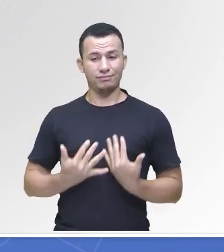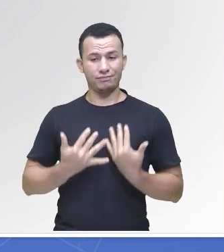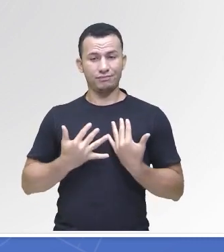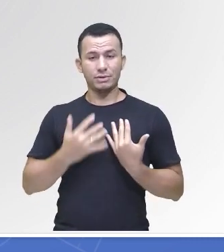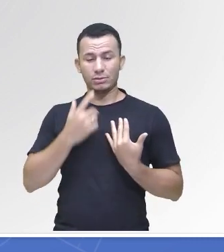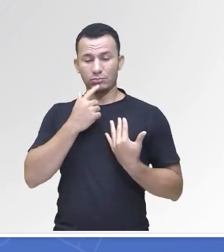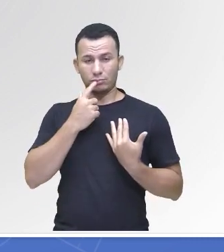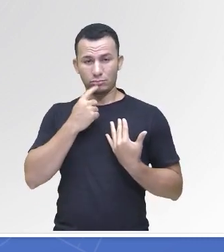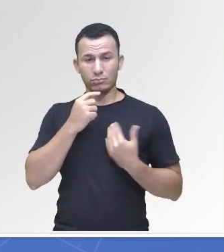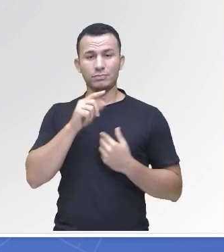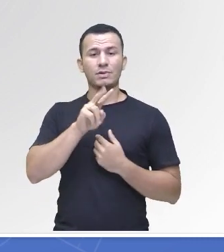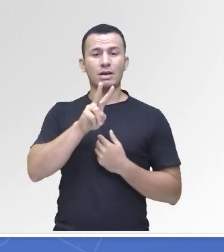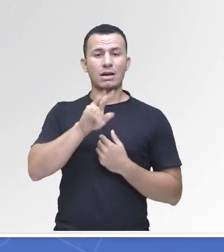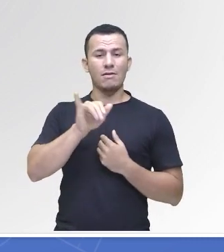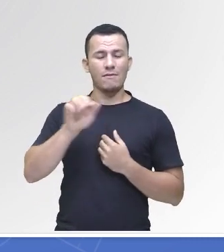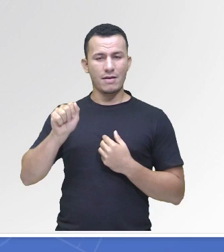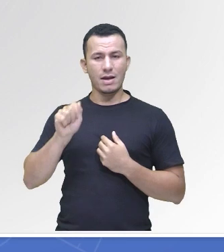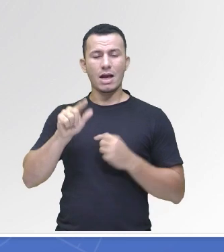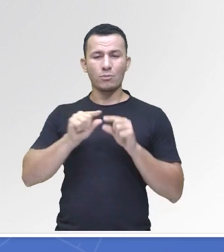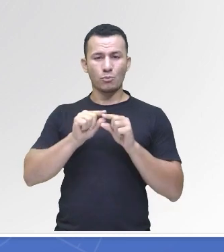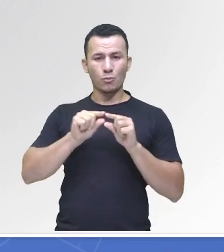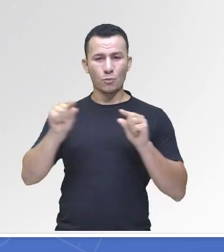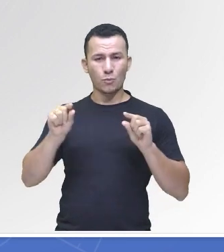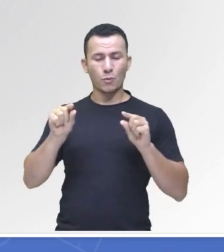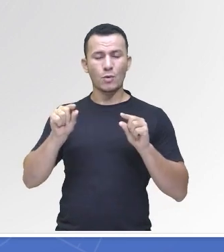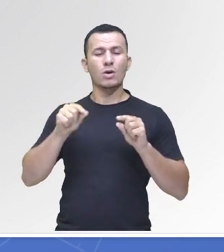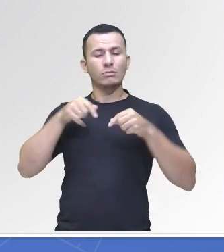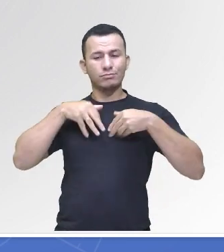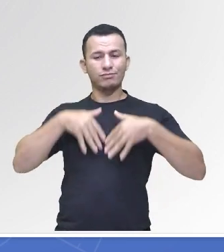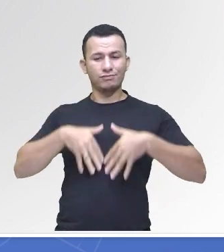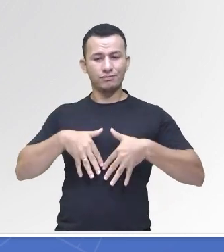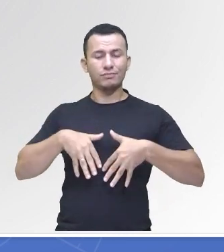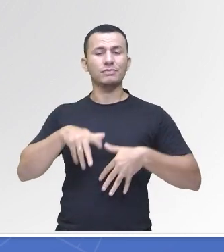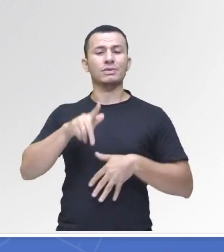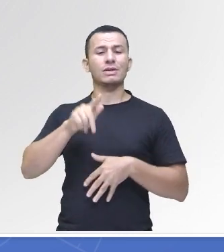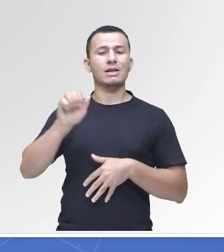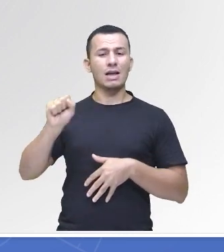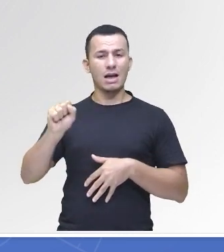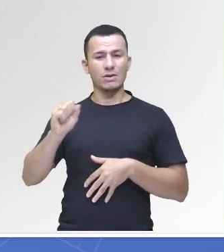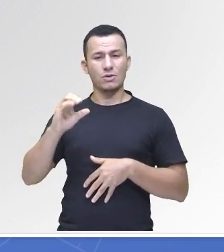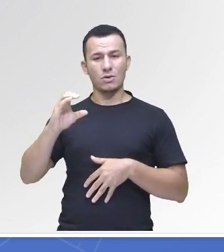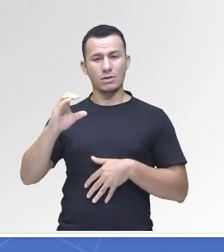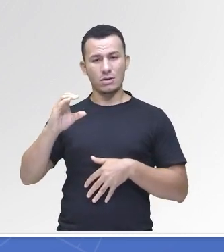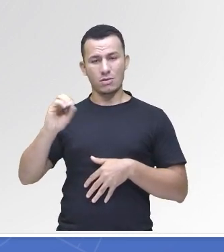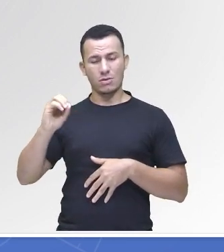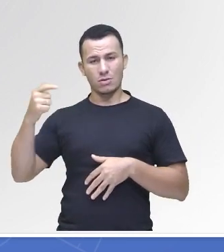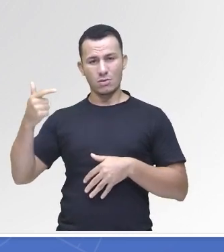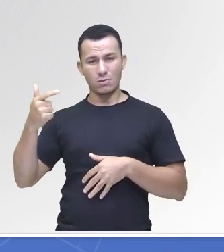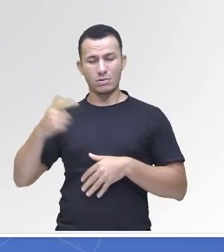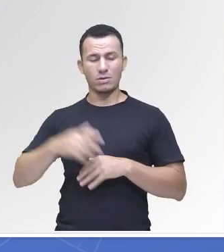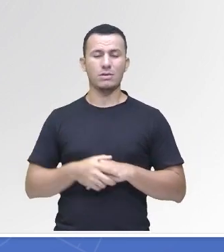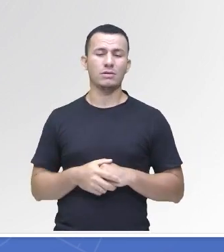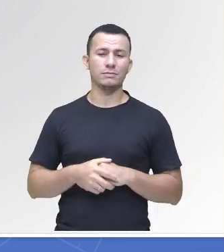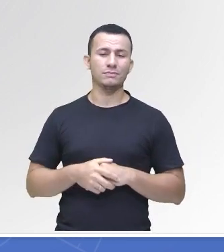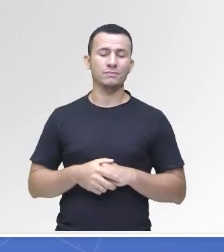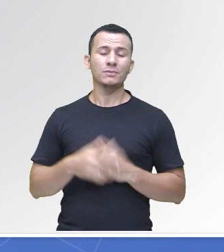e da veia é levar o sangue rico em gás carbônico. Porém, existem duas que fazem esse